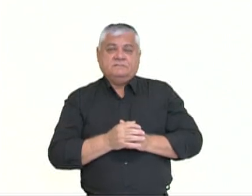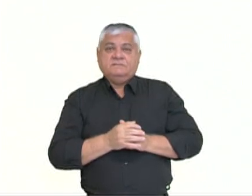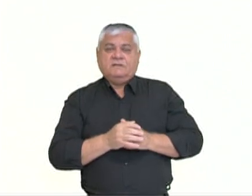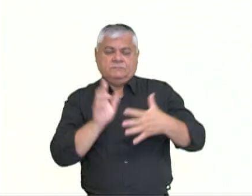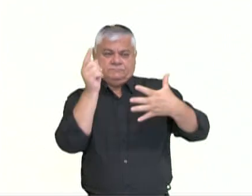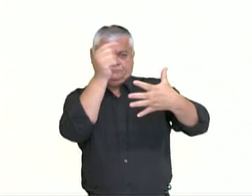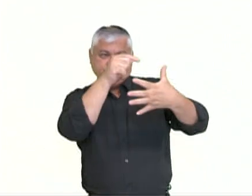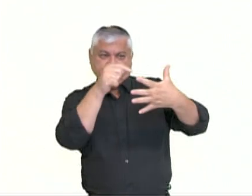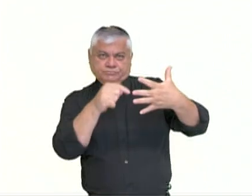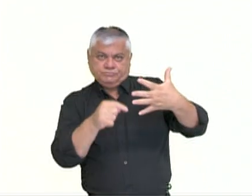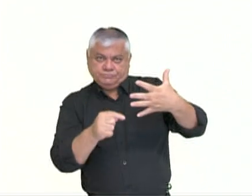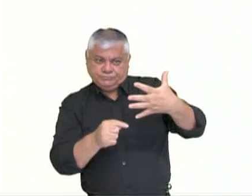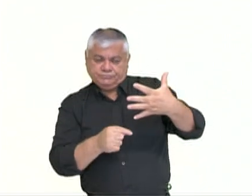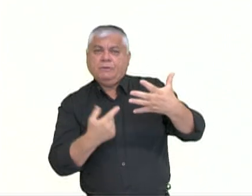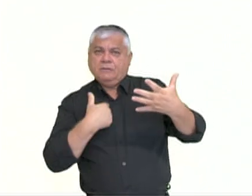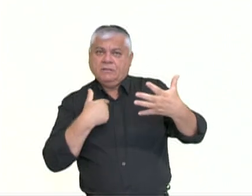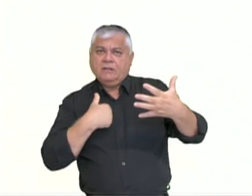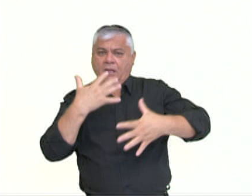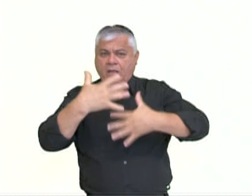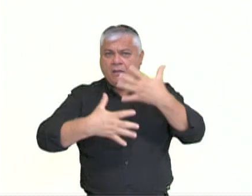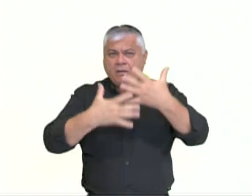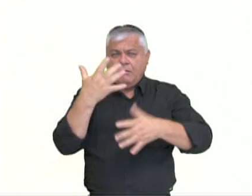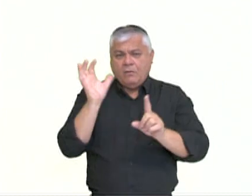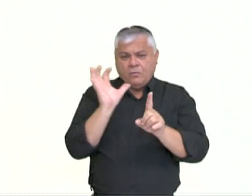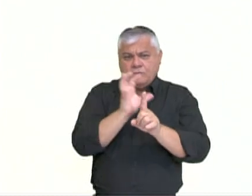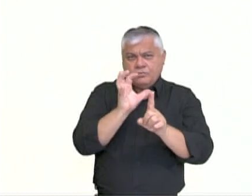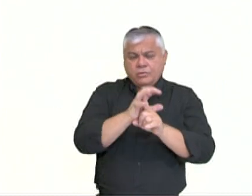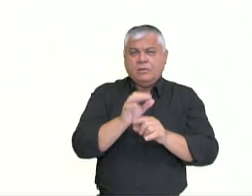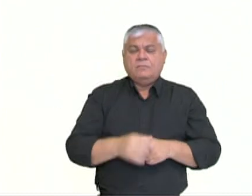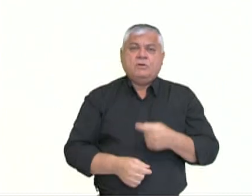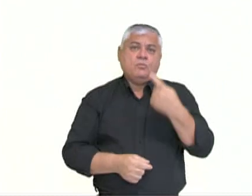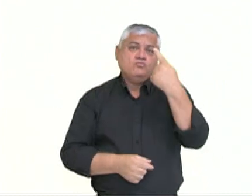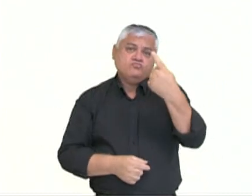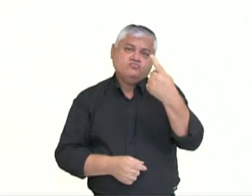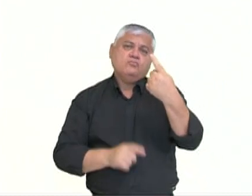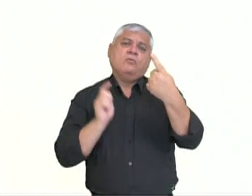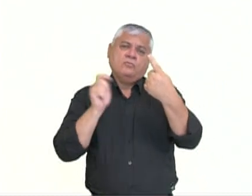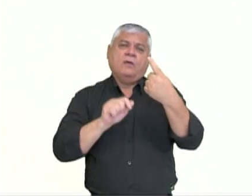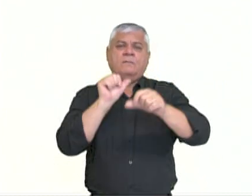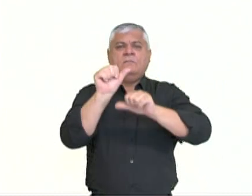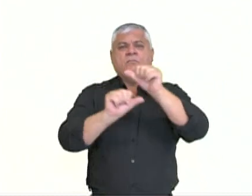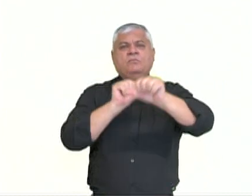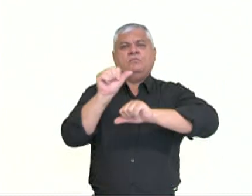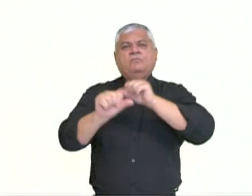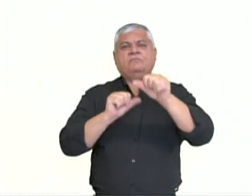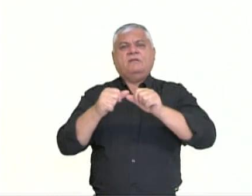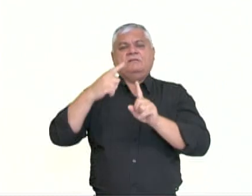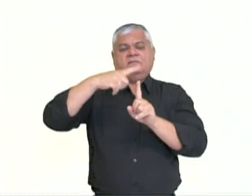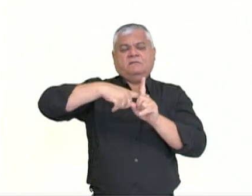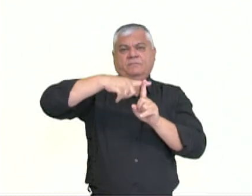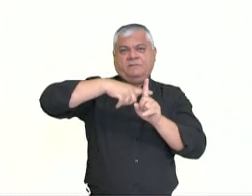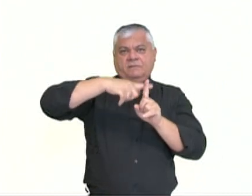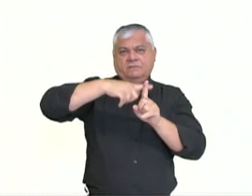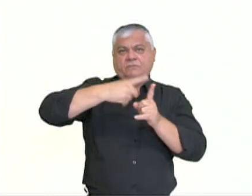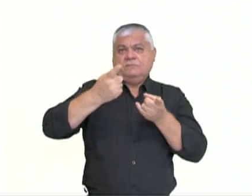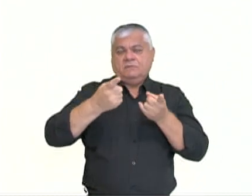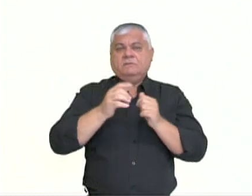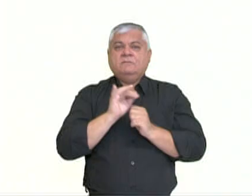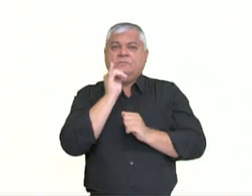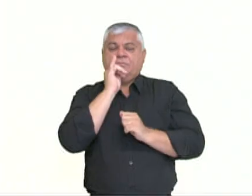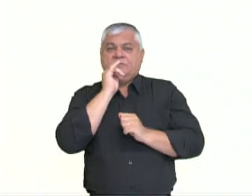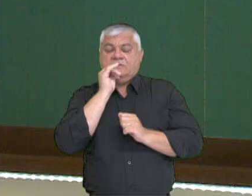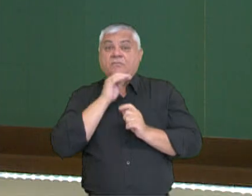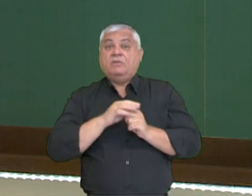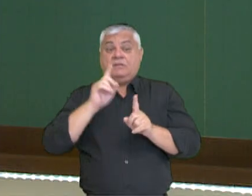fatores influenciam nos elementos. Por exemplo, um fator climático vai influenciar nas características de temperatura. A temperatura é